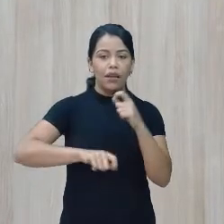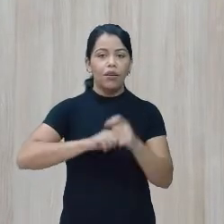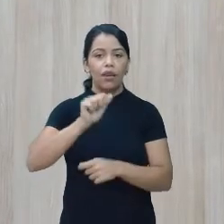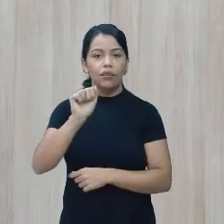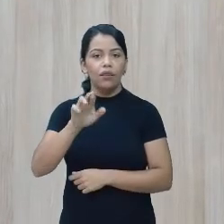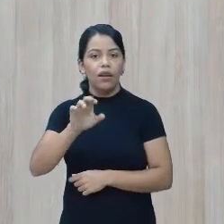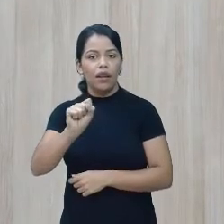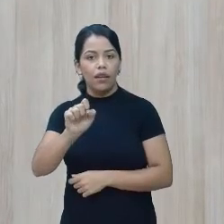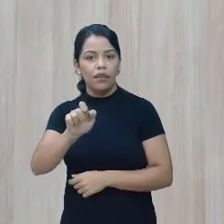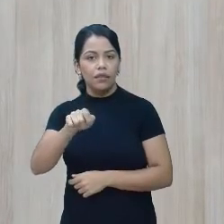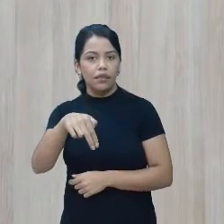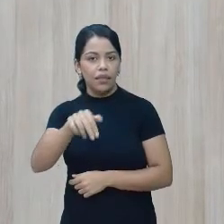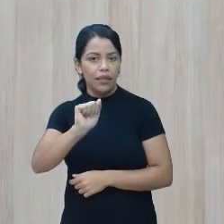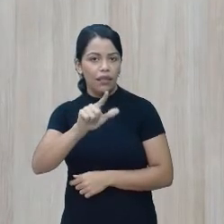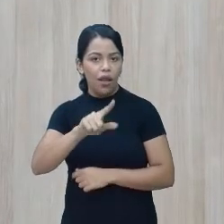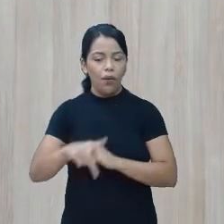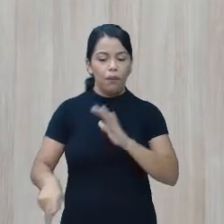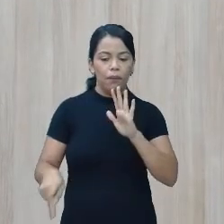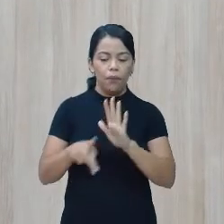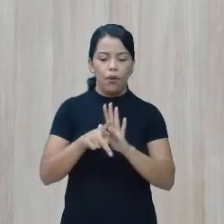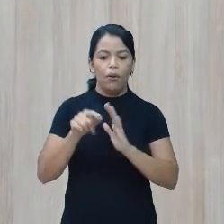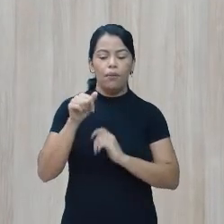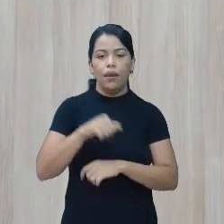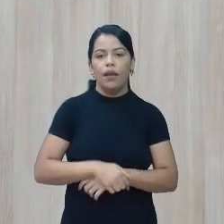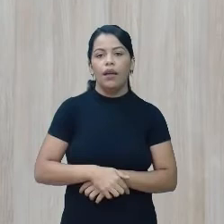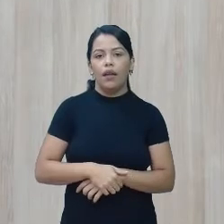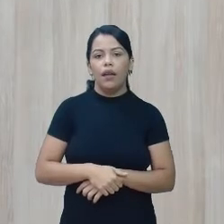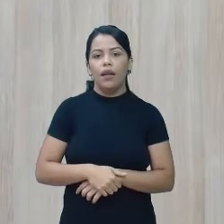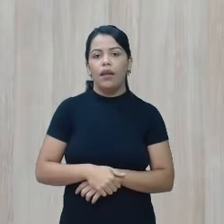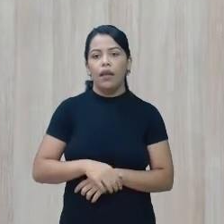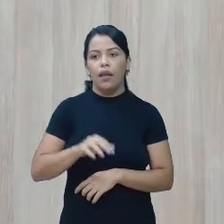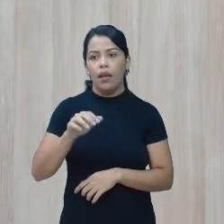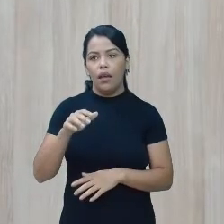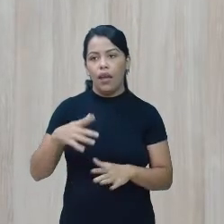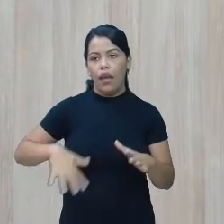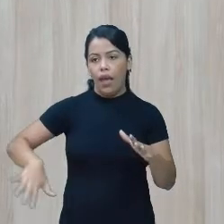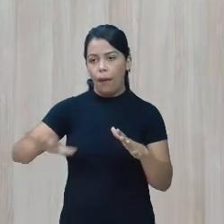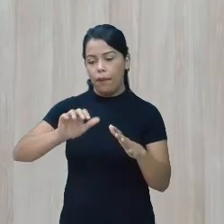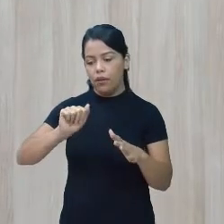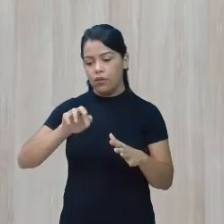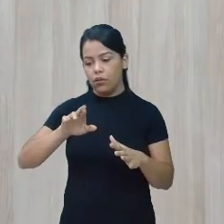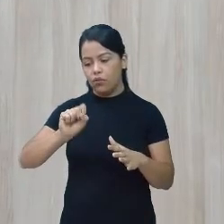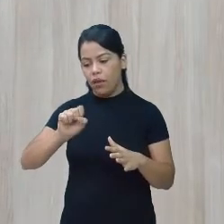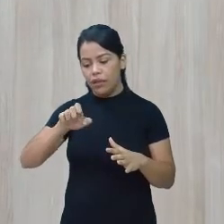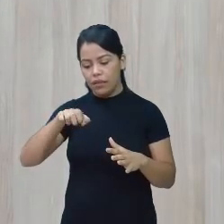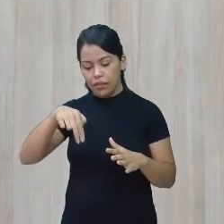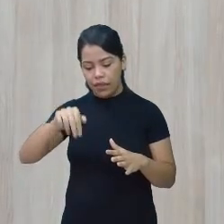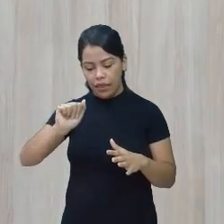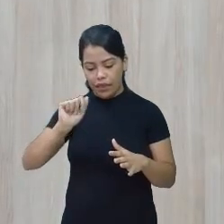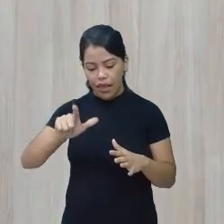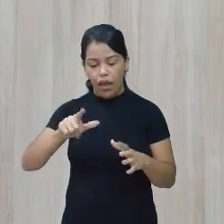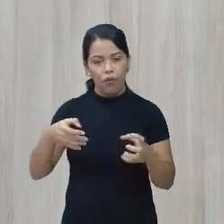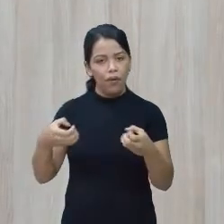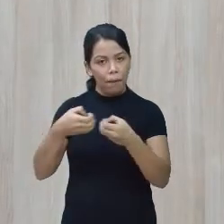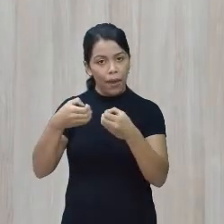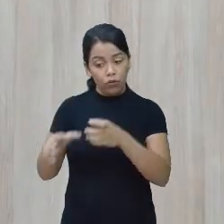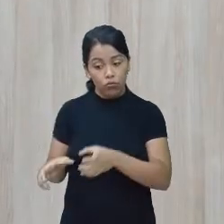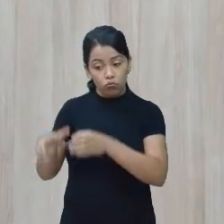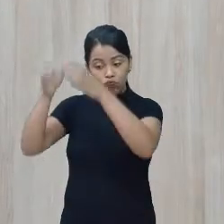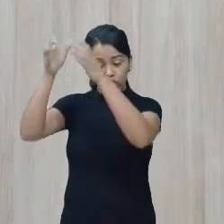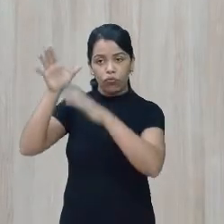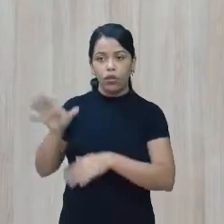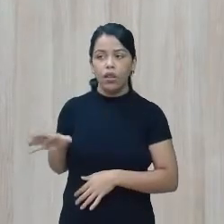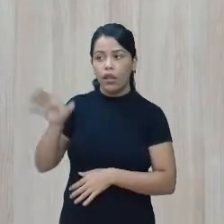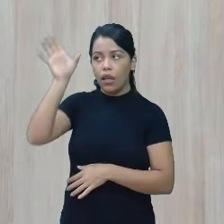lá em frente à Torre Malakoff, né? Eu confundi com a Alfândega, perdão, mas é a Praça do Arsenal, tá certo? Mas a gente vai falar mais sobre esses